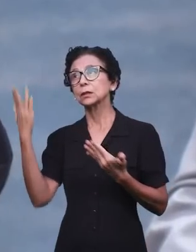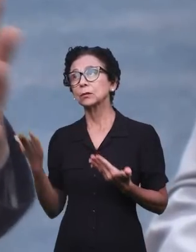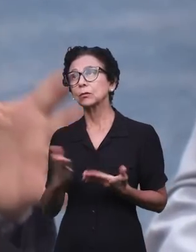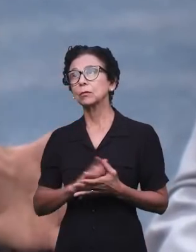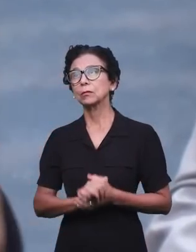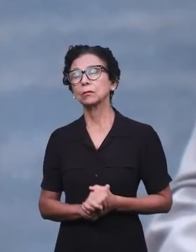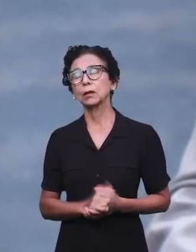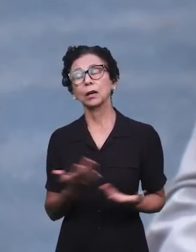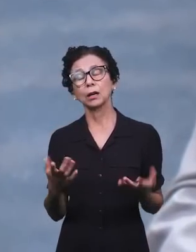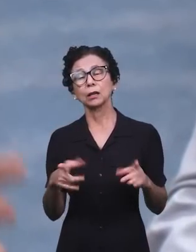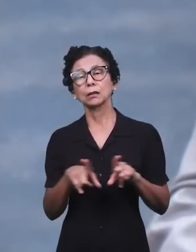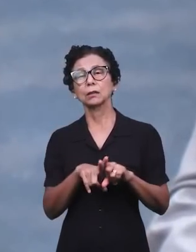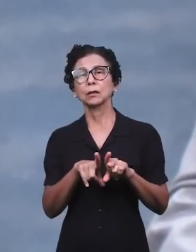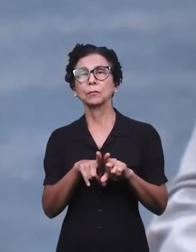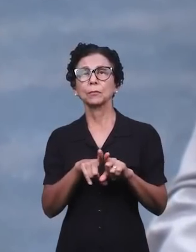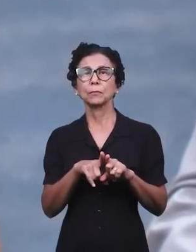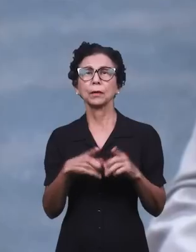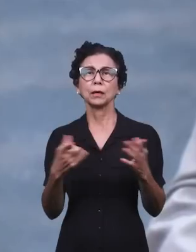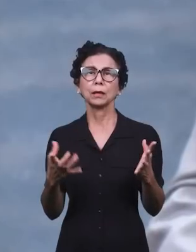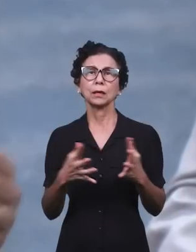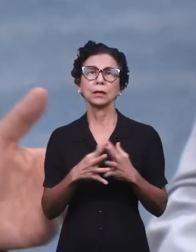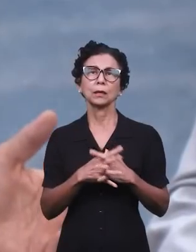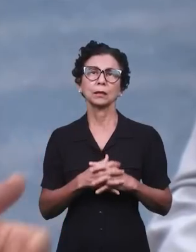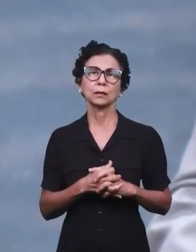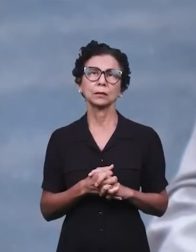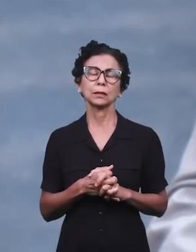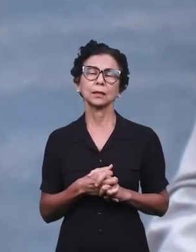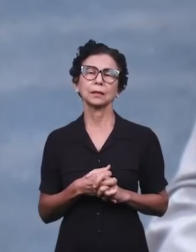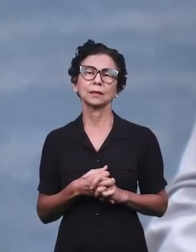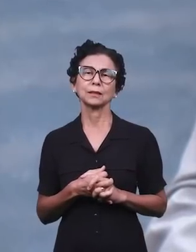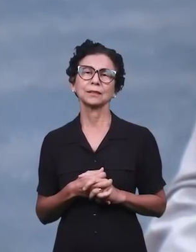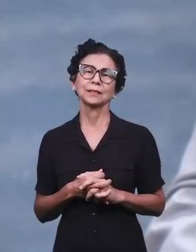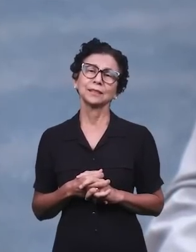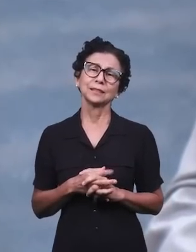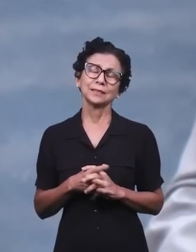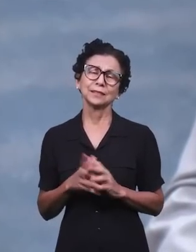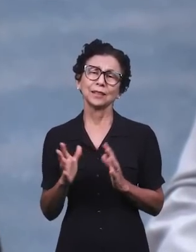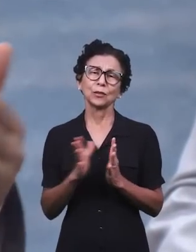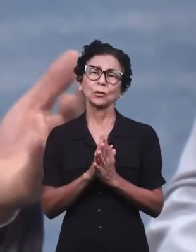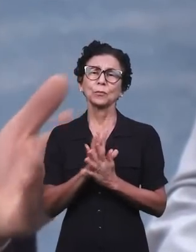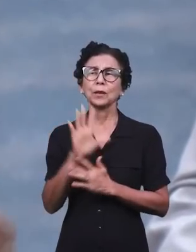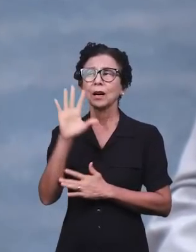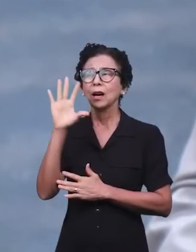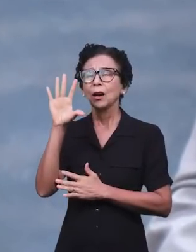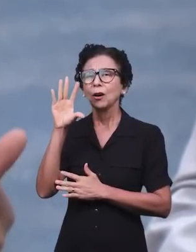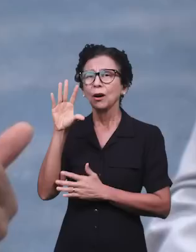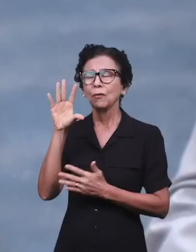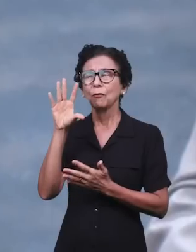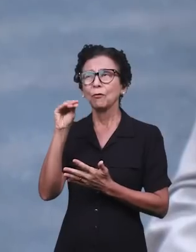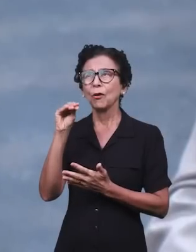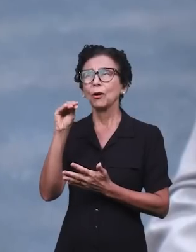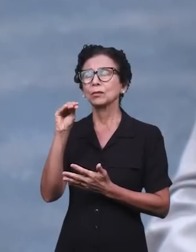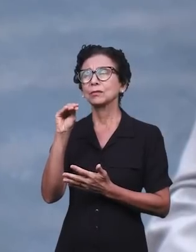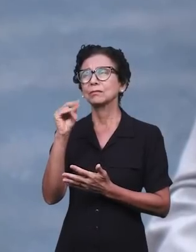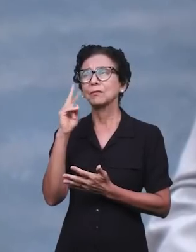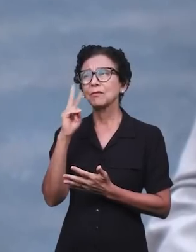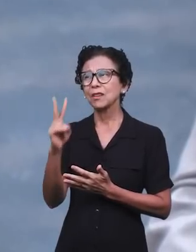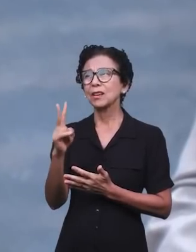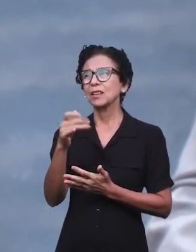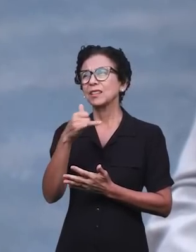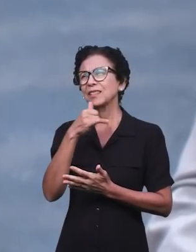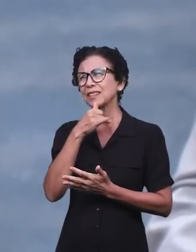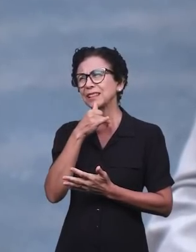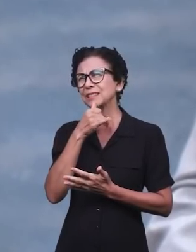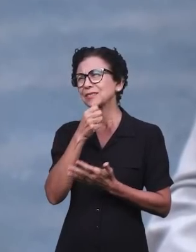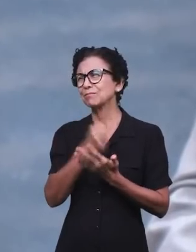a igreja, os bancos foram levados, tem algumas fotografias lá assim, tristes. Eles estão mais tristes com isso que às vezes com o próprio